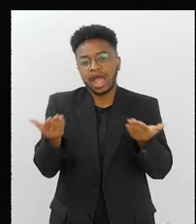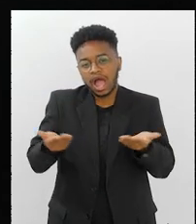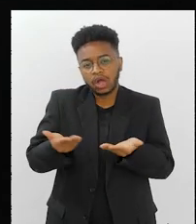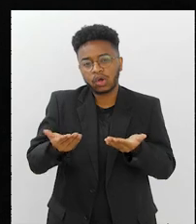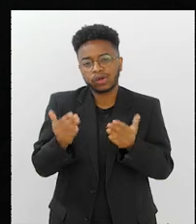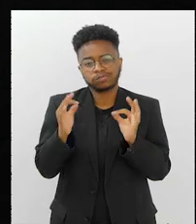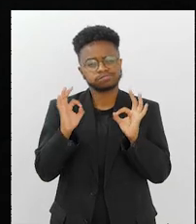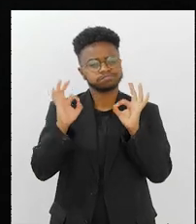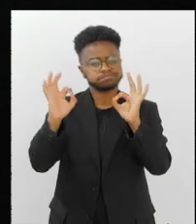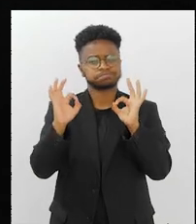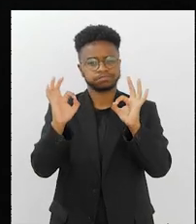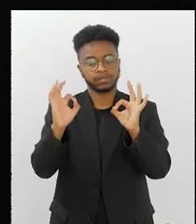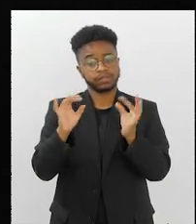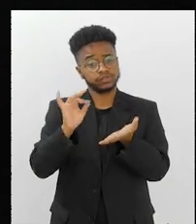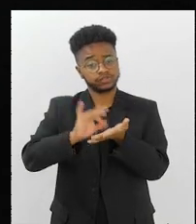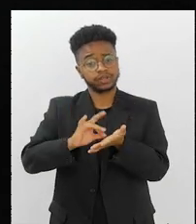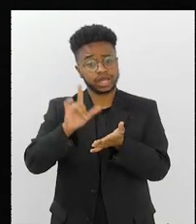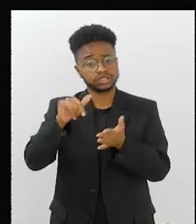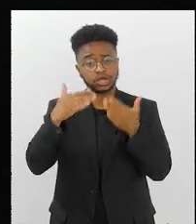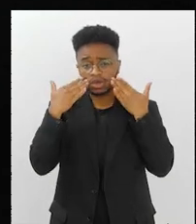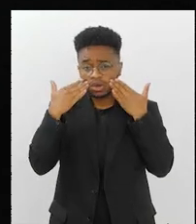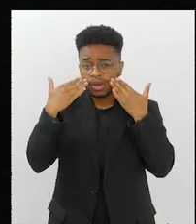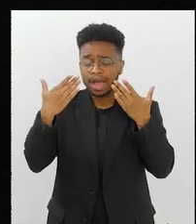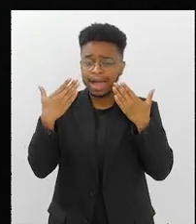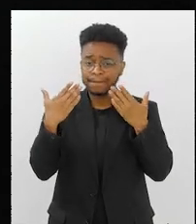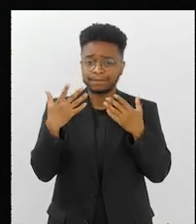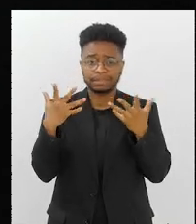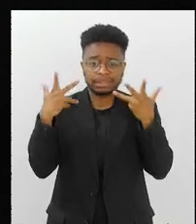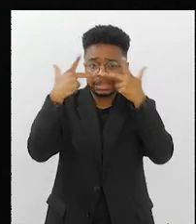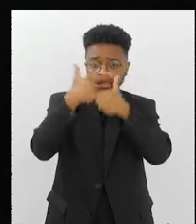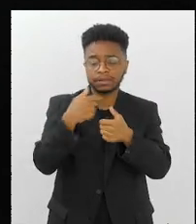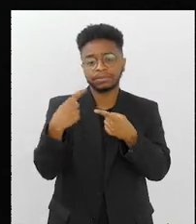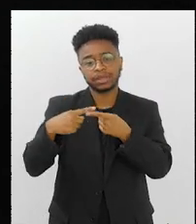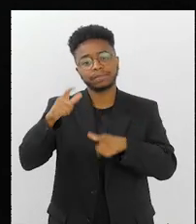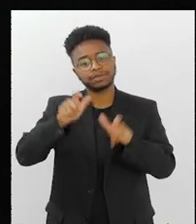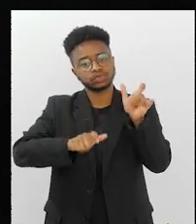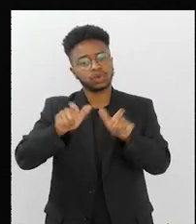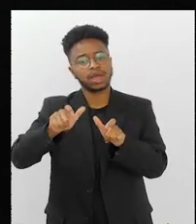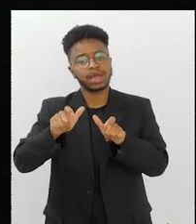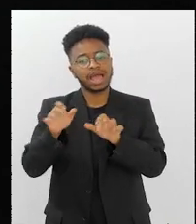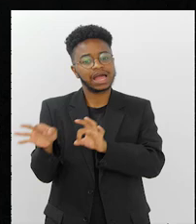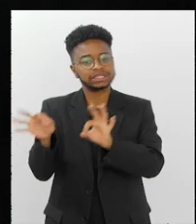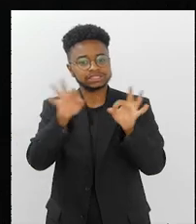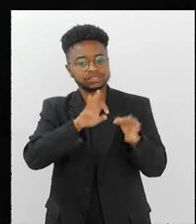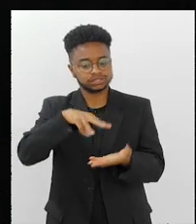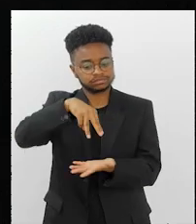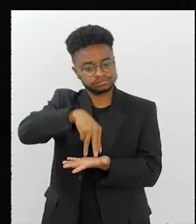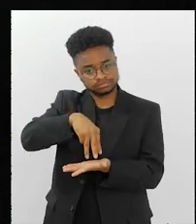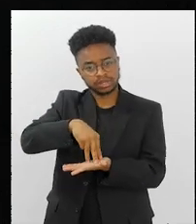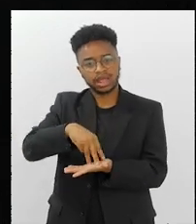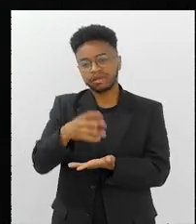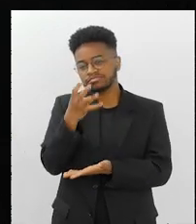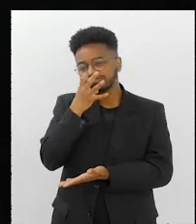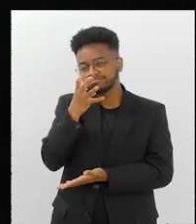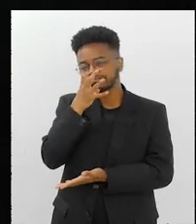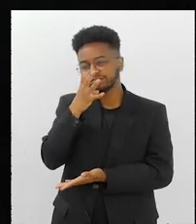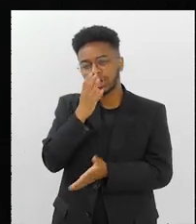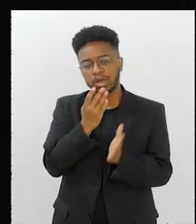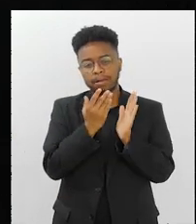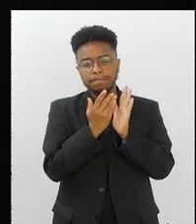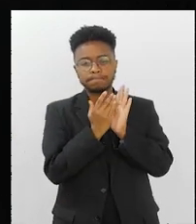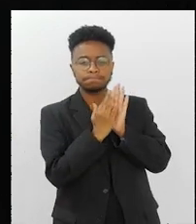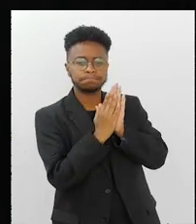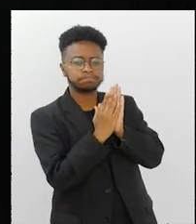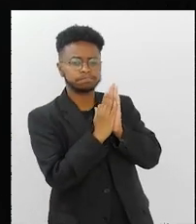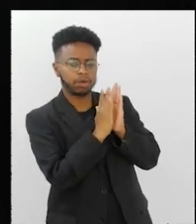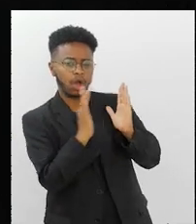ainda mais grandioso É de fato um verdadeiro espetáculo hoje a pessoa que vai assistir n Sapucaí ela presencia um grande espetáculo do início ao fim